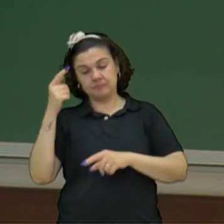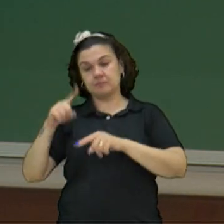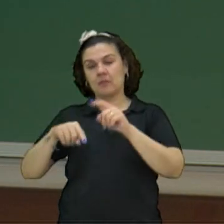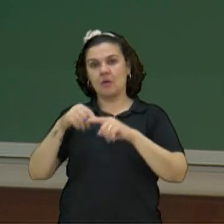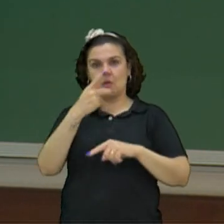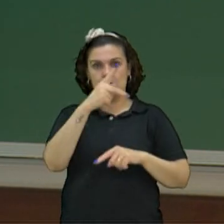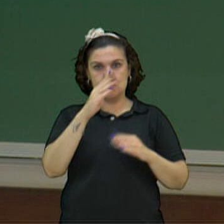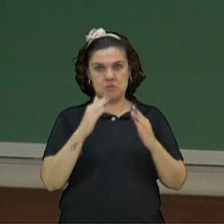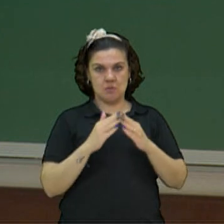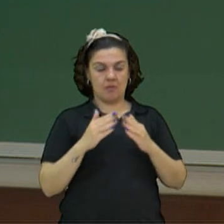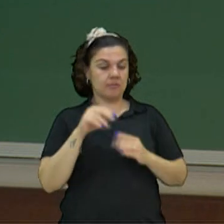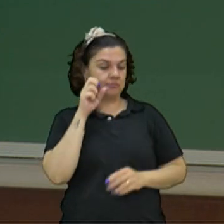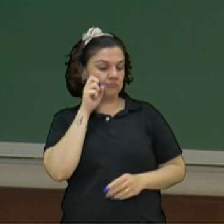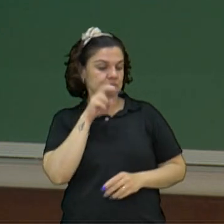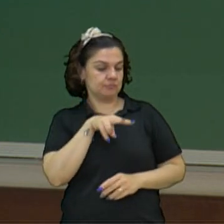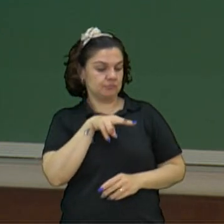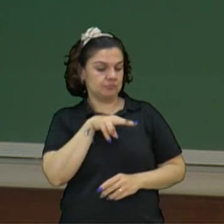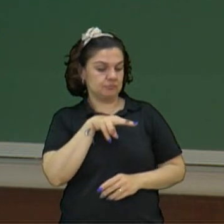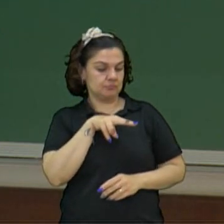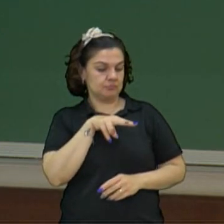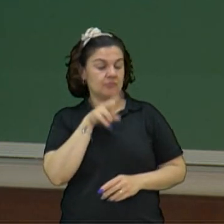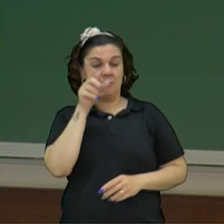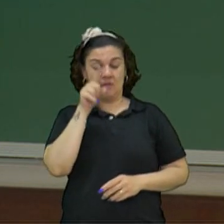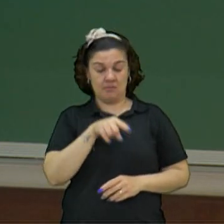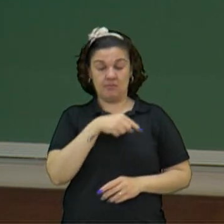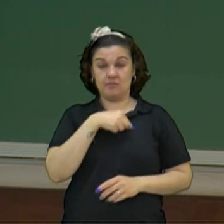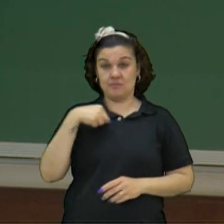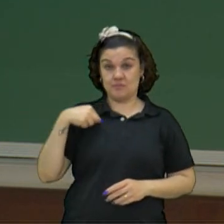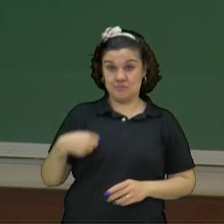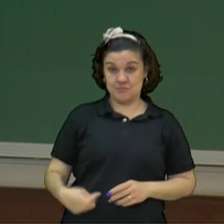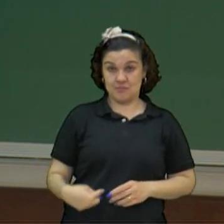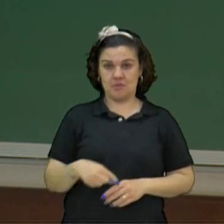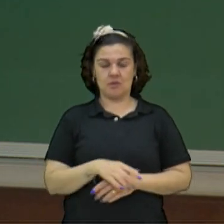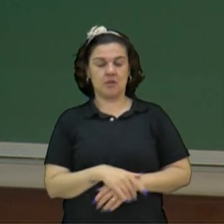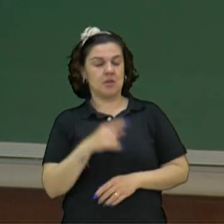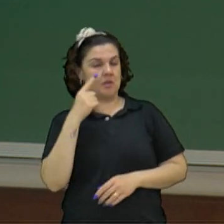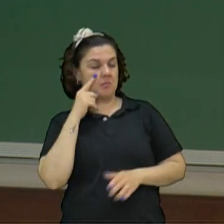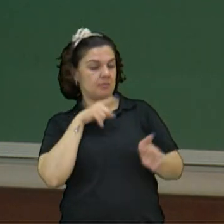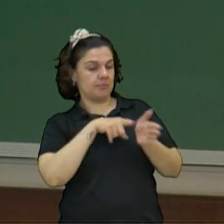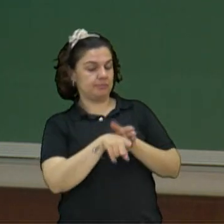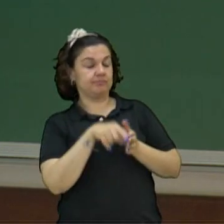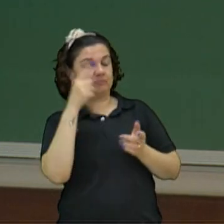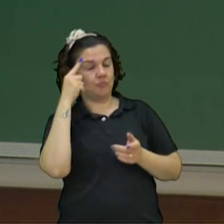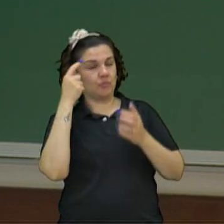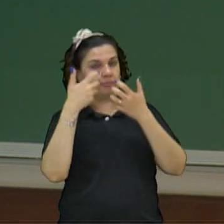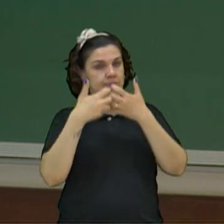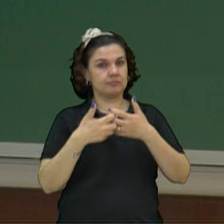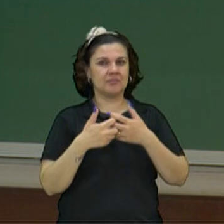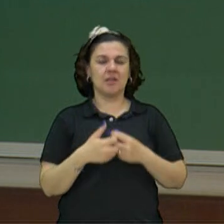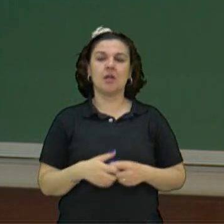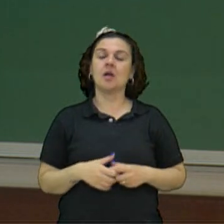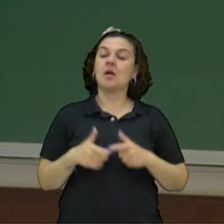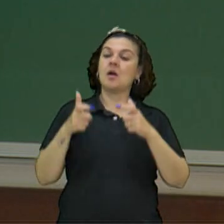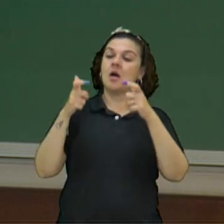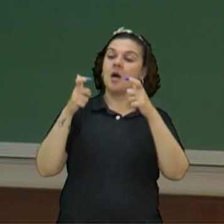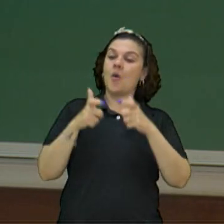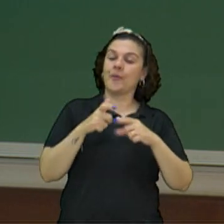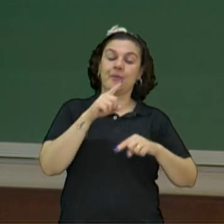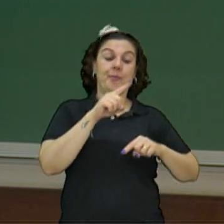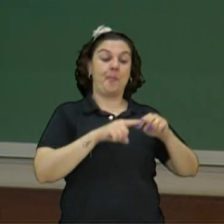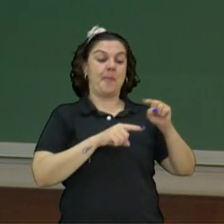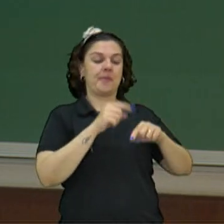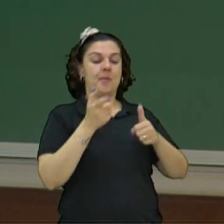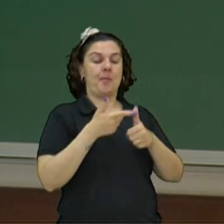casa, que você olhe e ele é chinês, você tem que fazer a seguinte pergunta: da onde saiu a